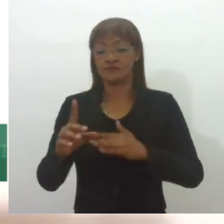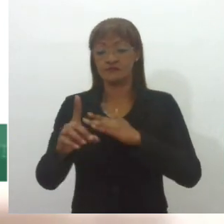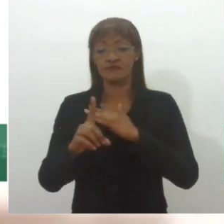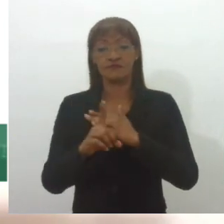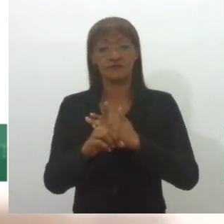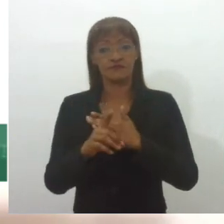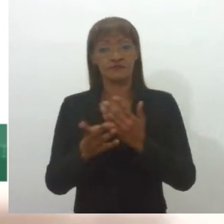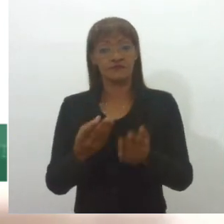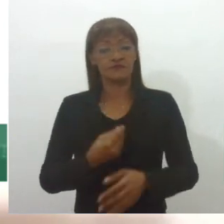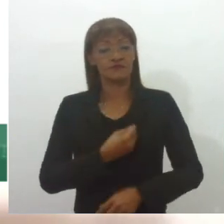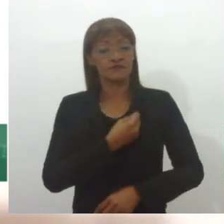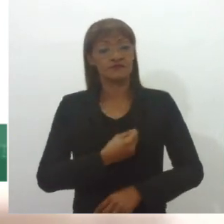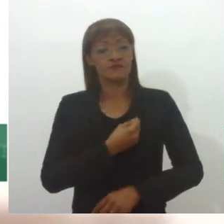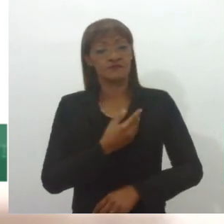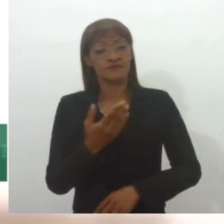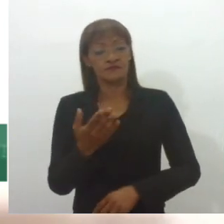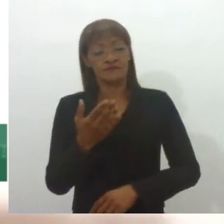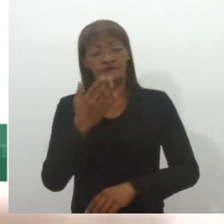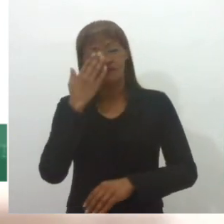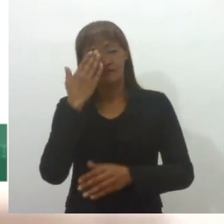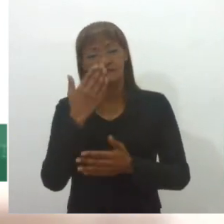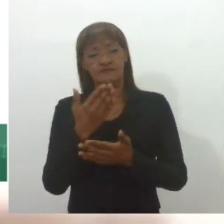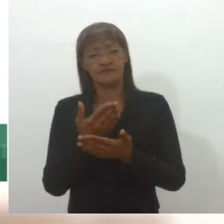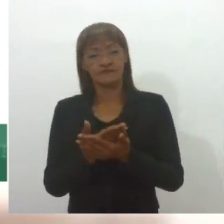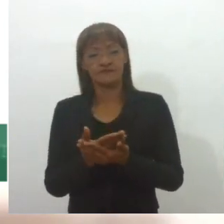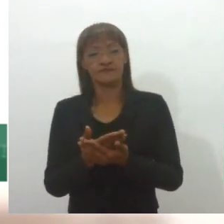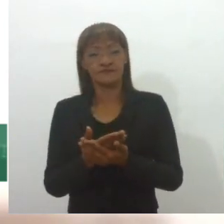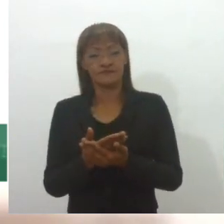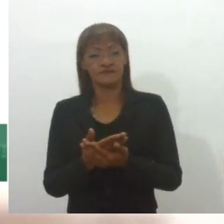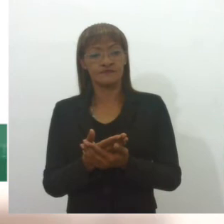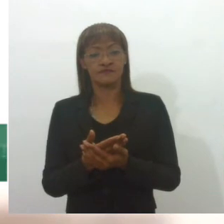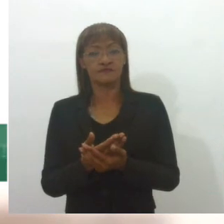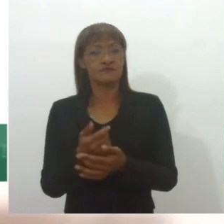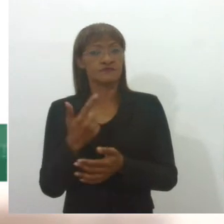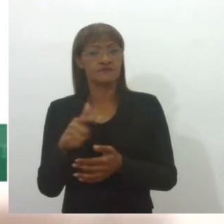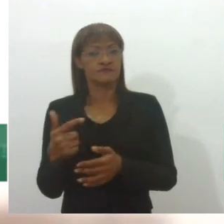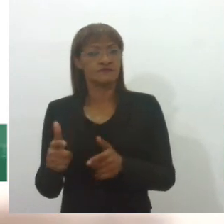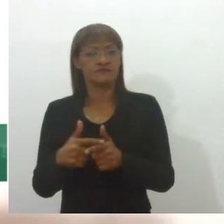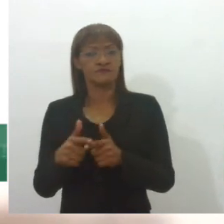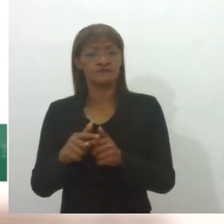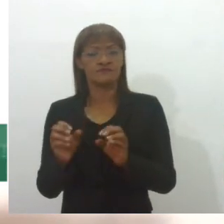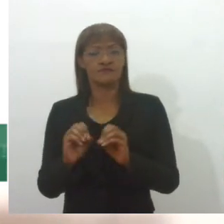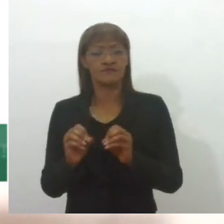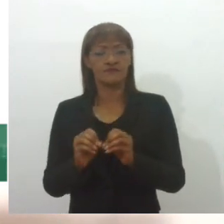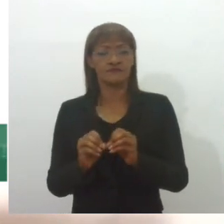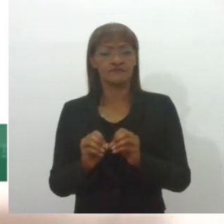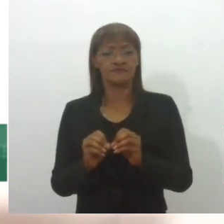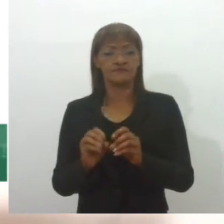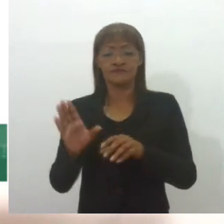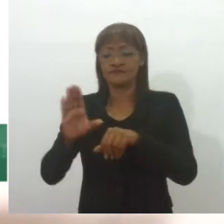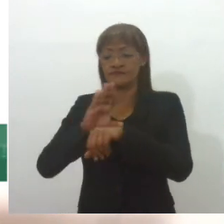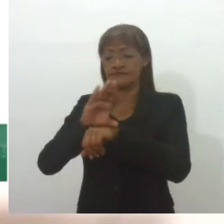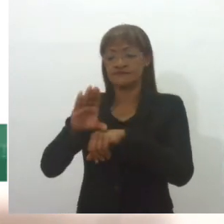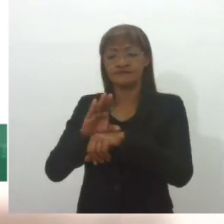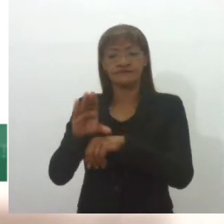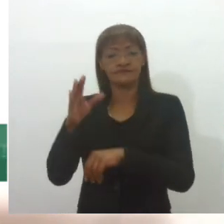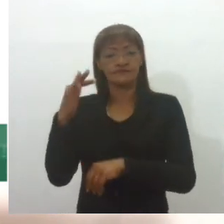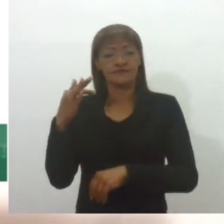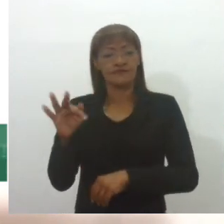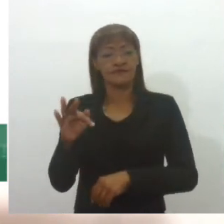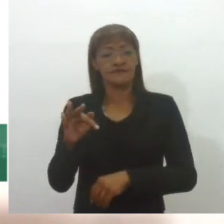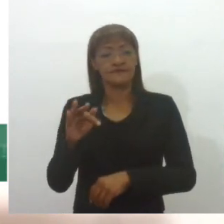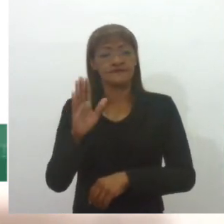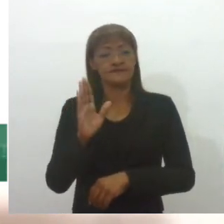eu acredito que ele não tenha objeção. Pela Constituição Federal, o presidente ele pode